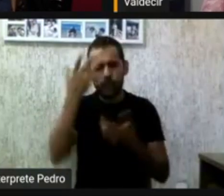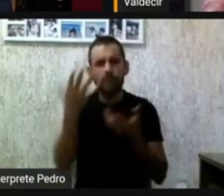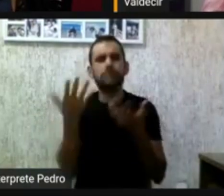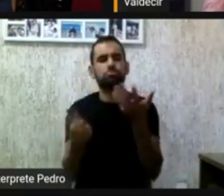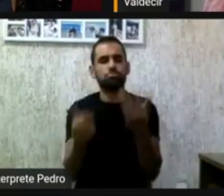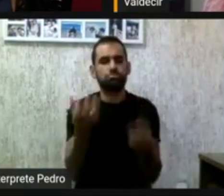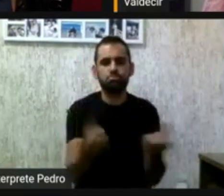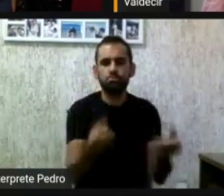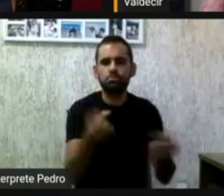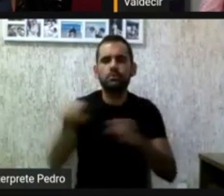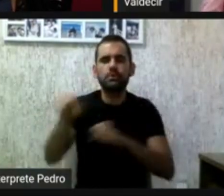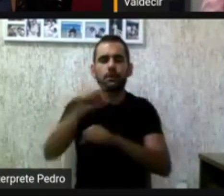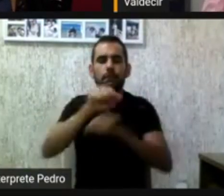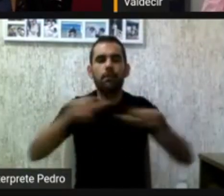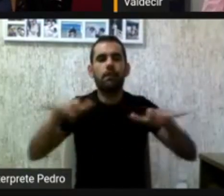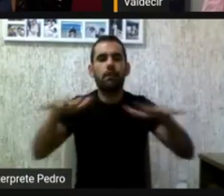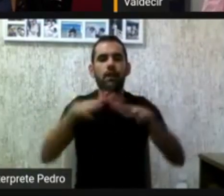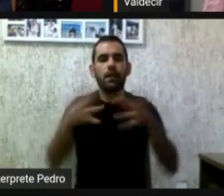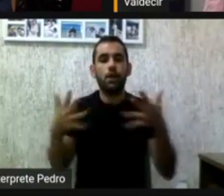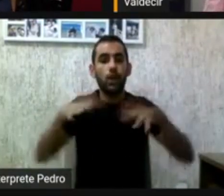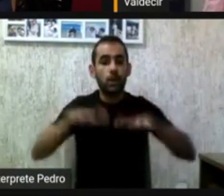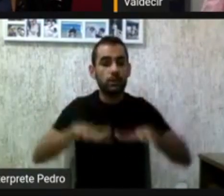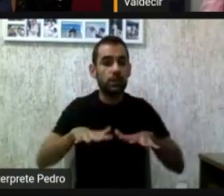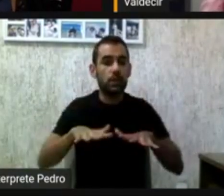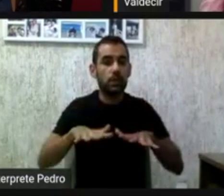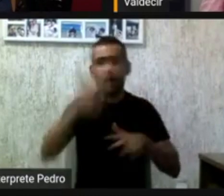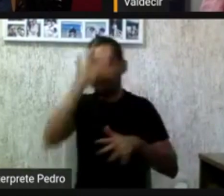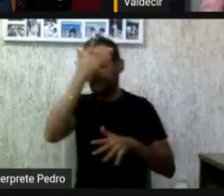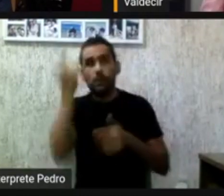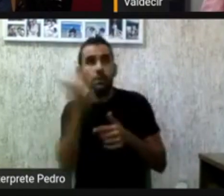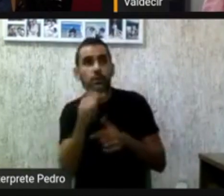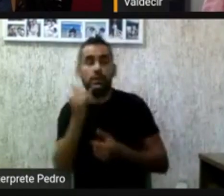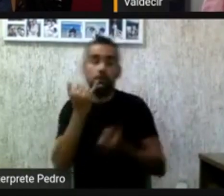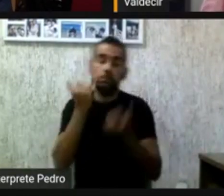de inclusão, né? Talvez a pessoa não tenha lá a internet,